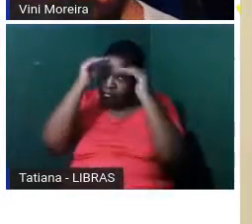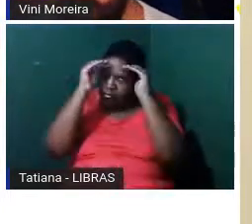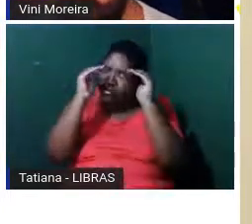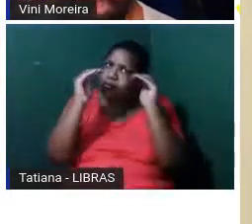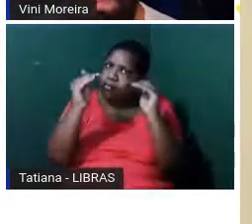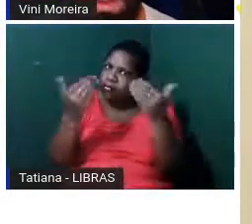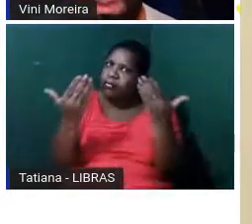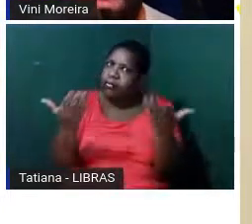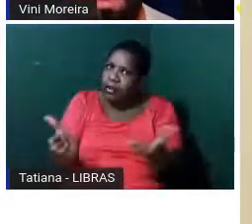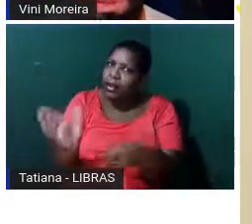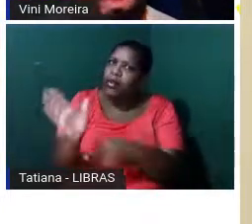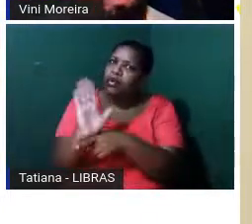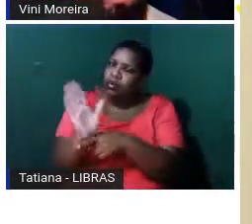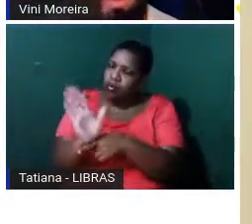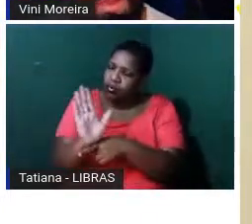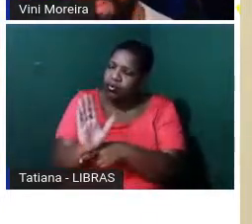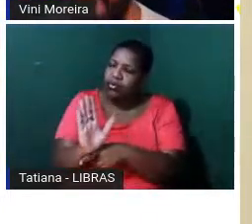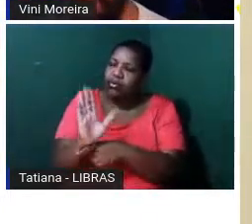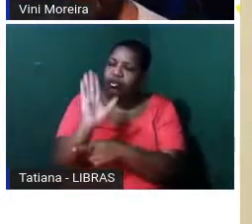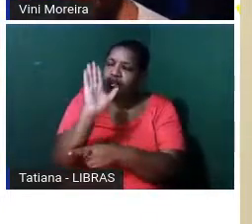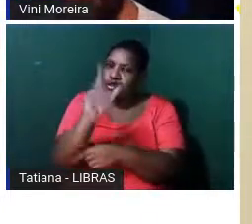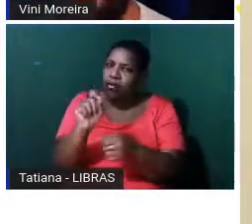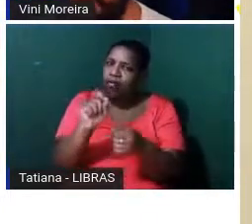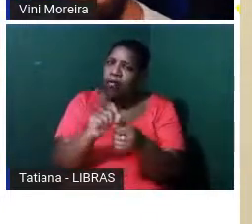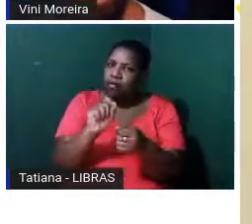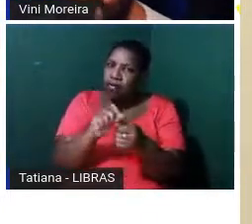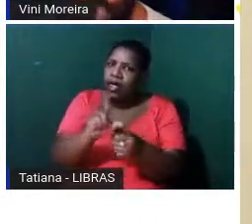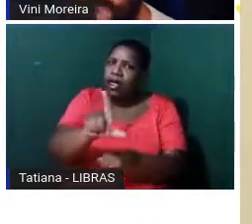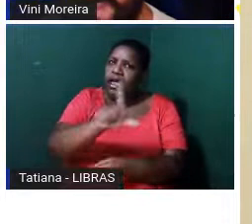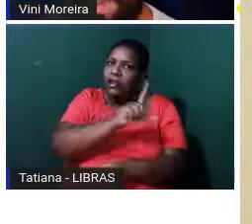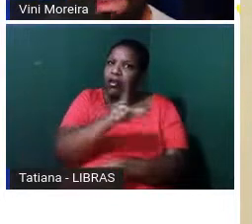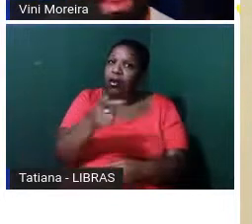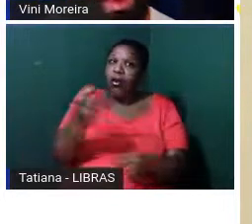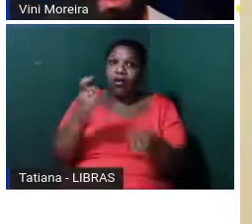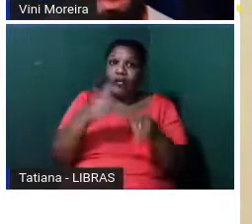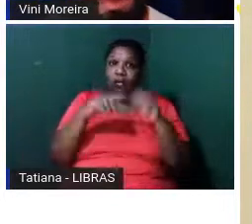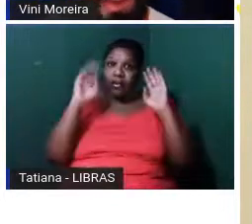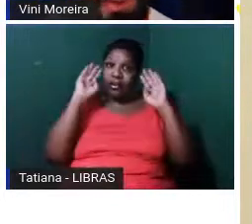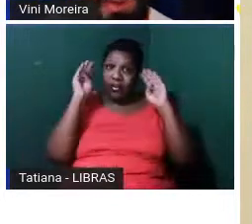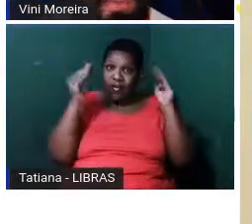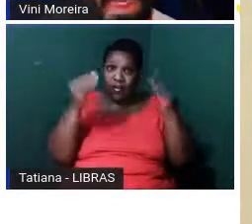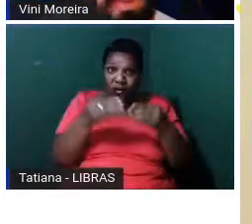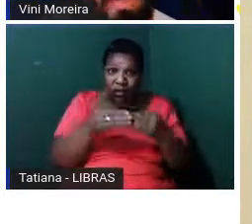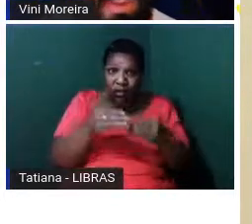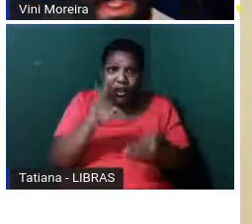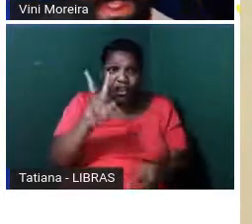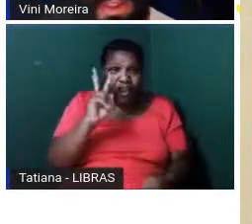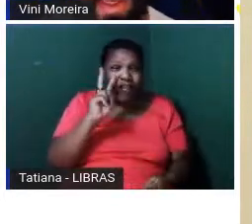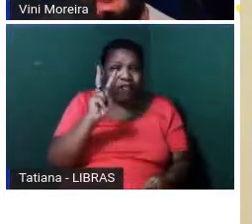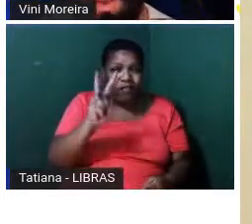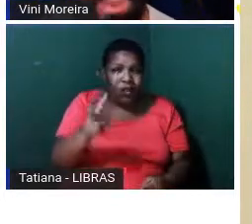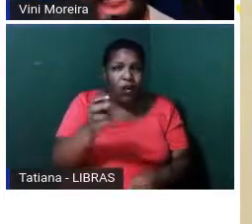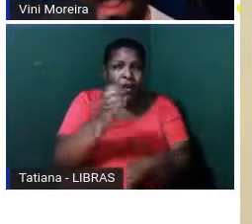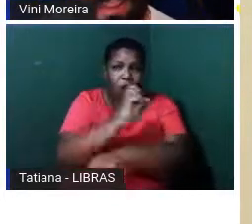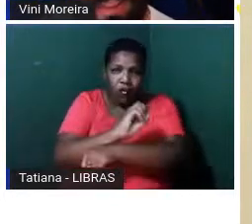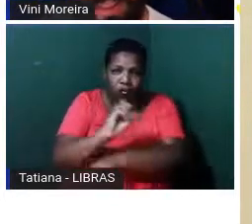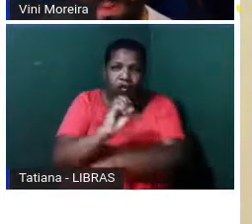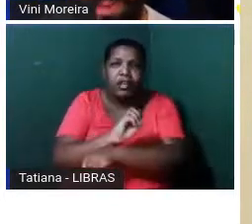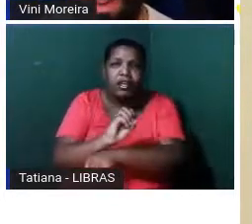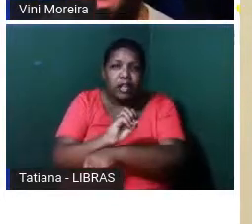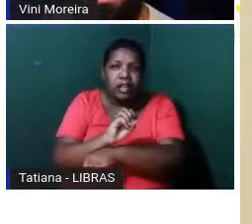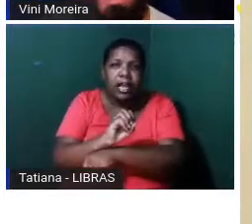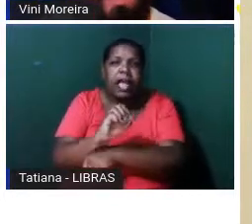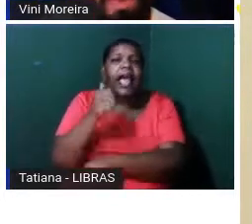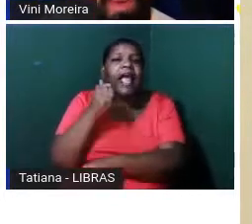o vídeo respeitando que já foi feito volta na Freeza que todo mundo aqui já assistiu várias oficinas do